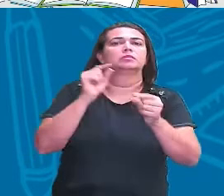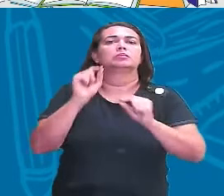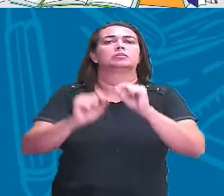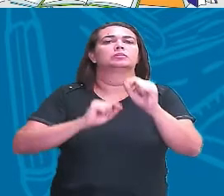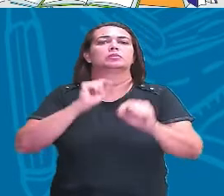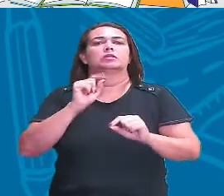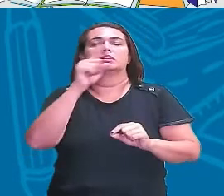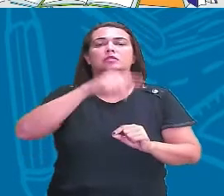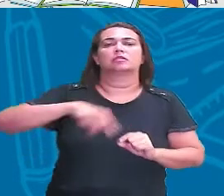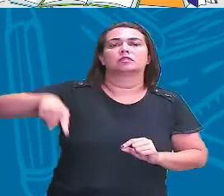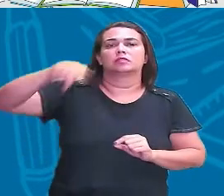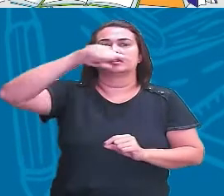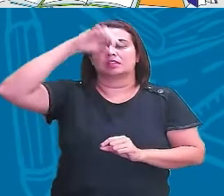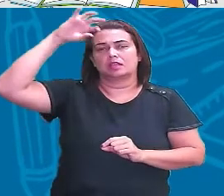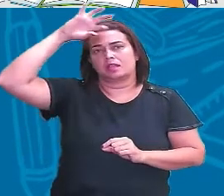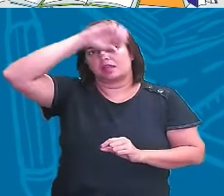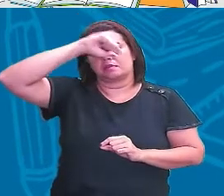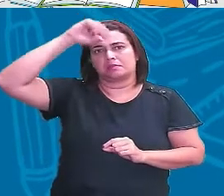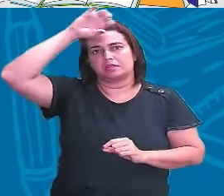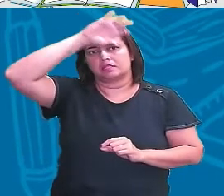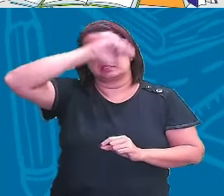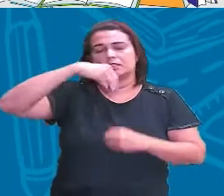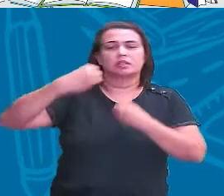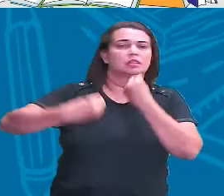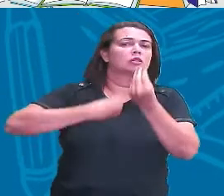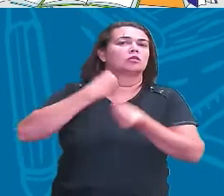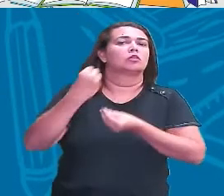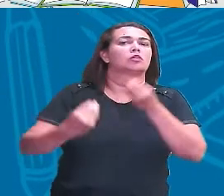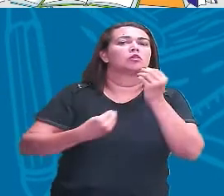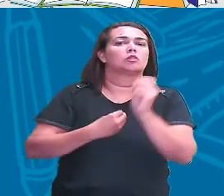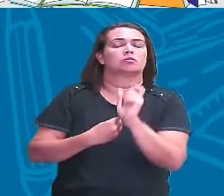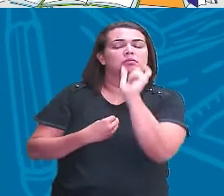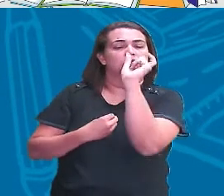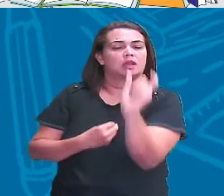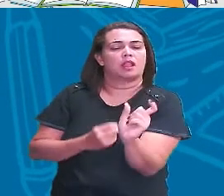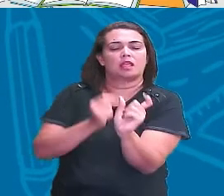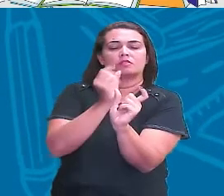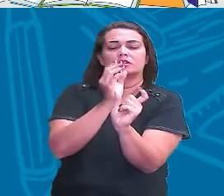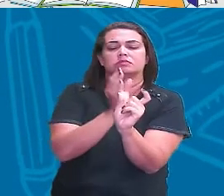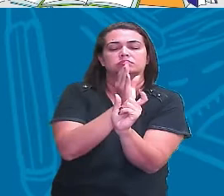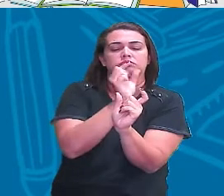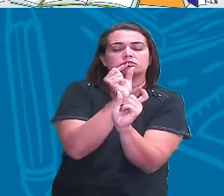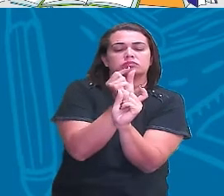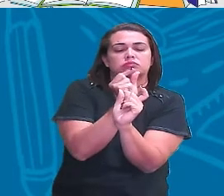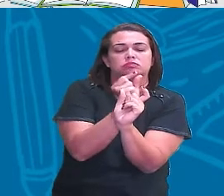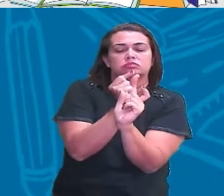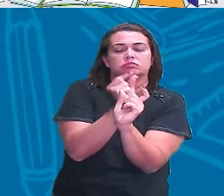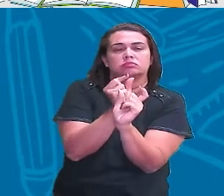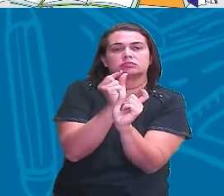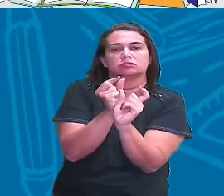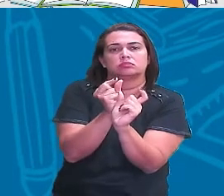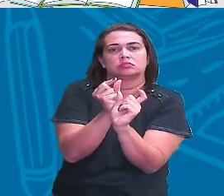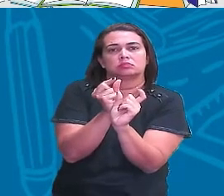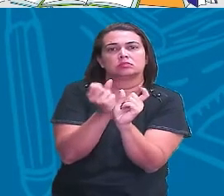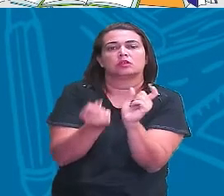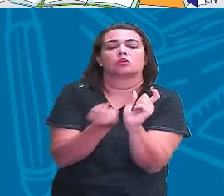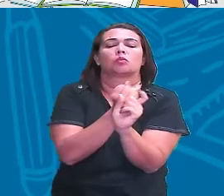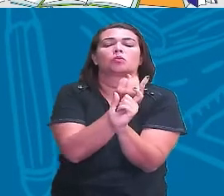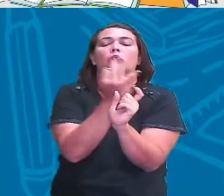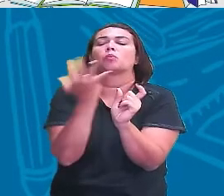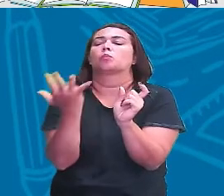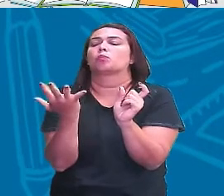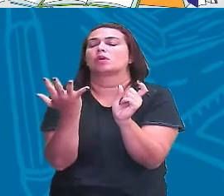a apropriação, tá, do sistema de separação silábica, classificando as palavras quanto ao número de